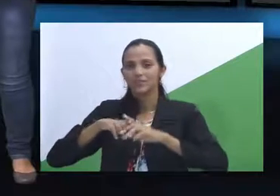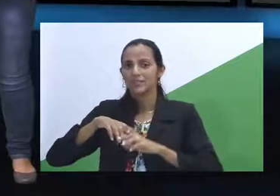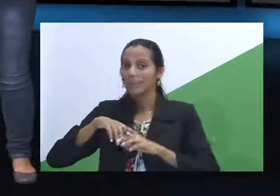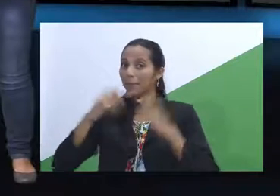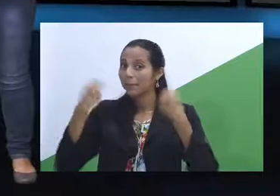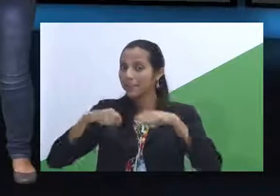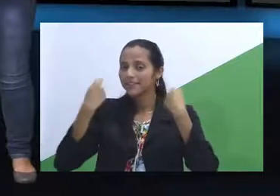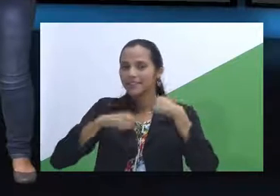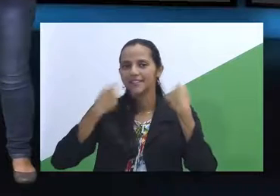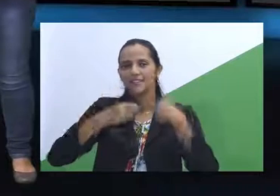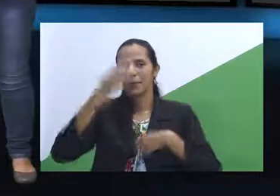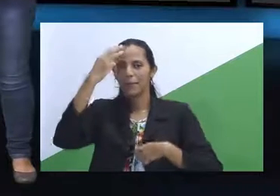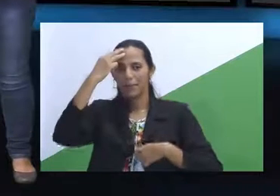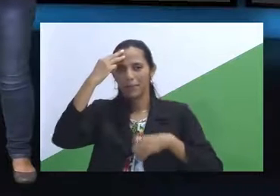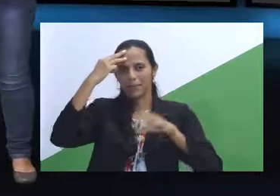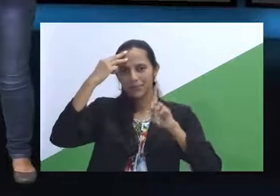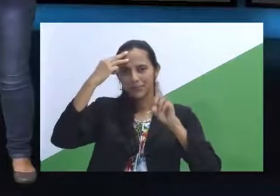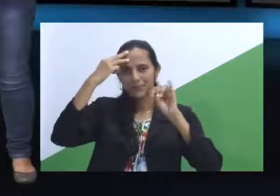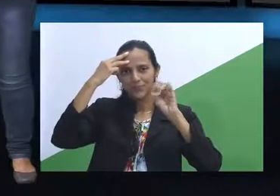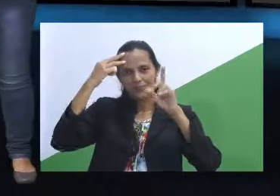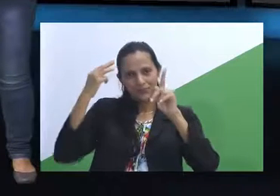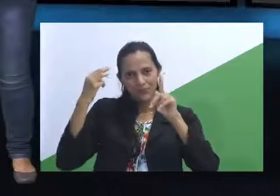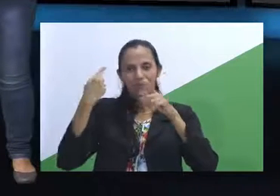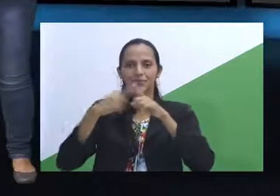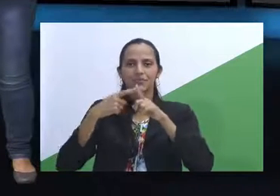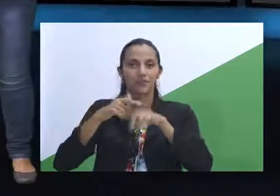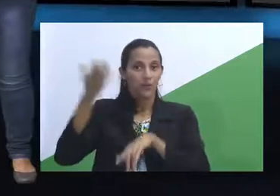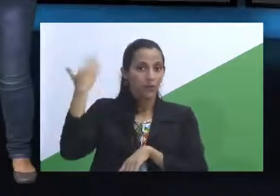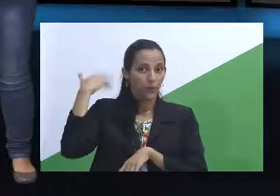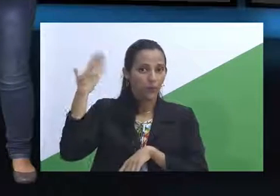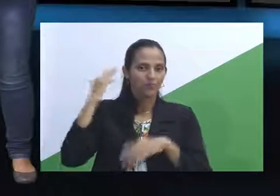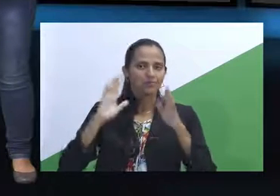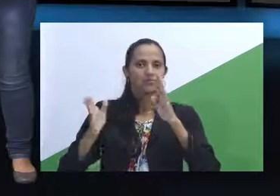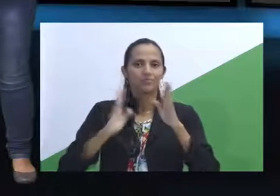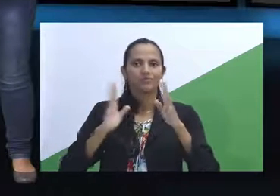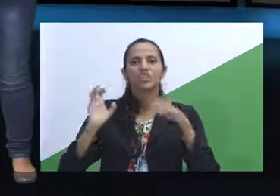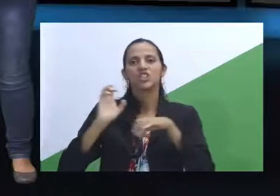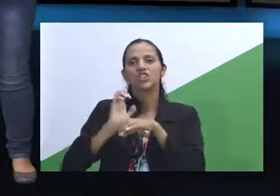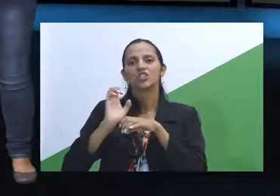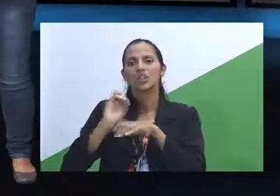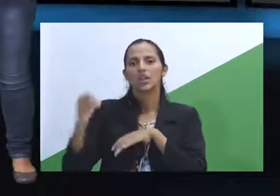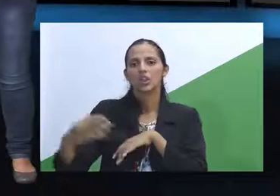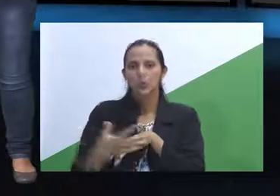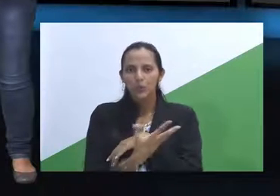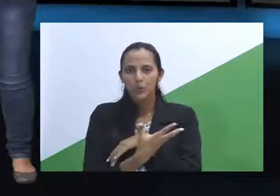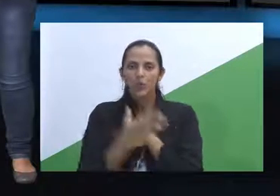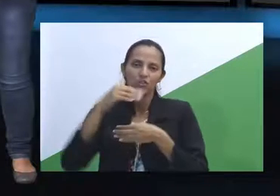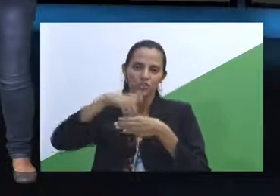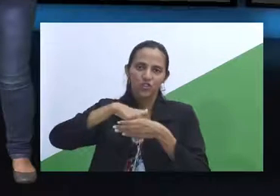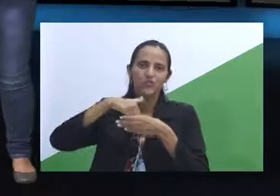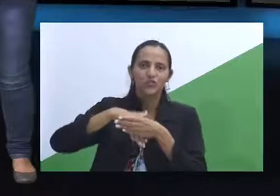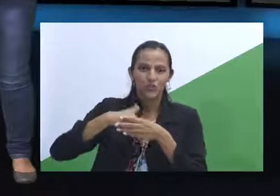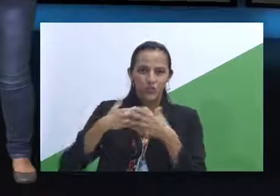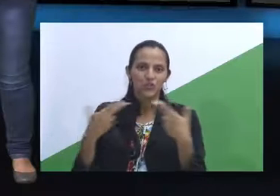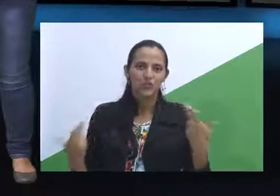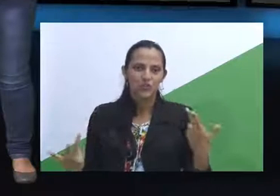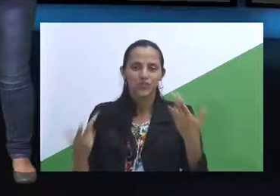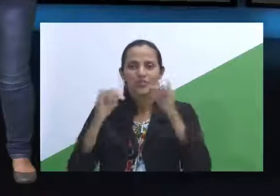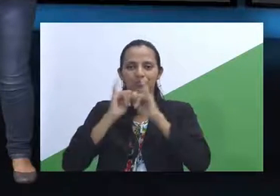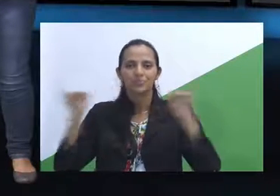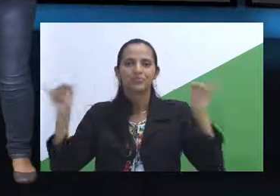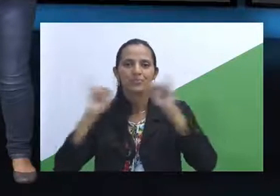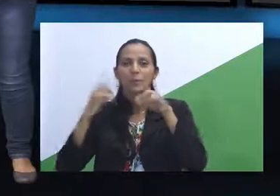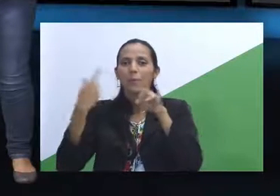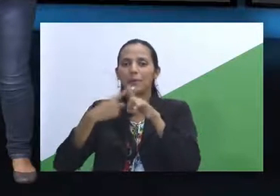precisa, então, né, mesmo no período ditatorial, que foi o Estado Novo, fazer, então, aí, uma campanha intensa para que